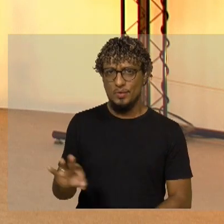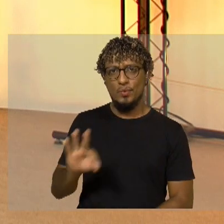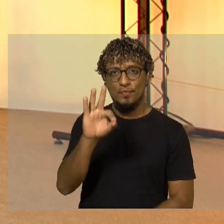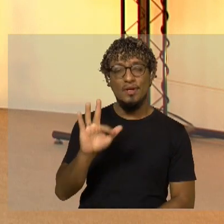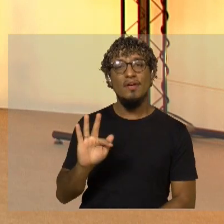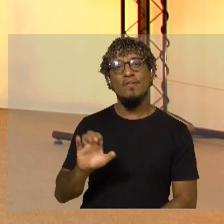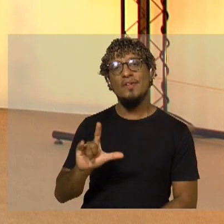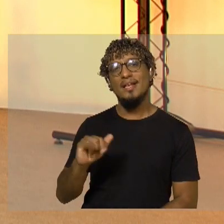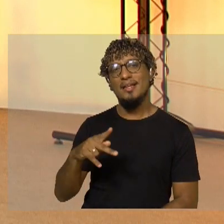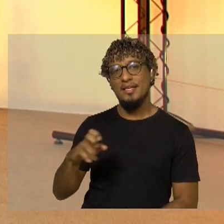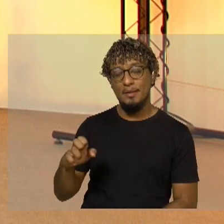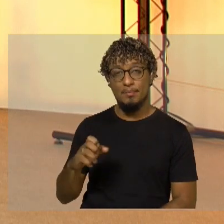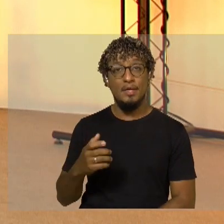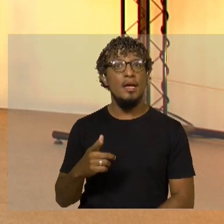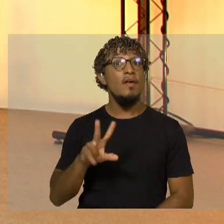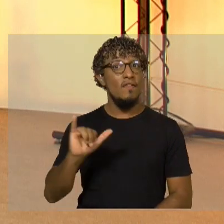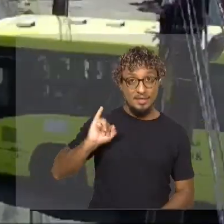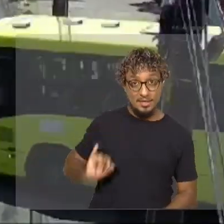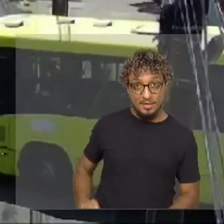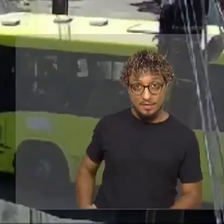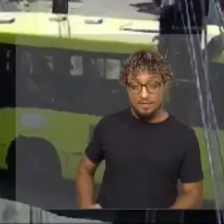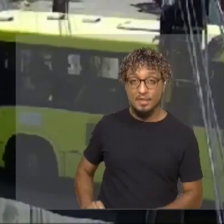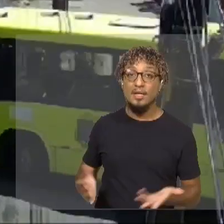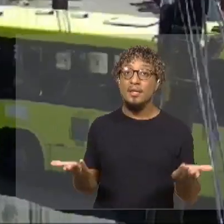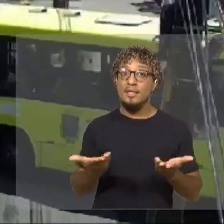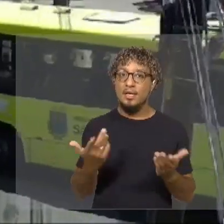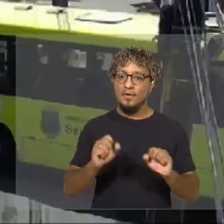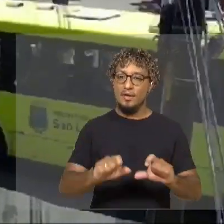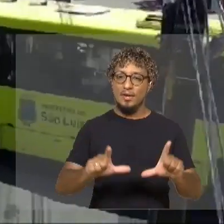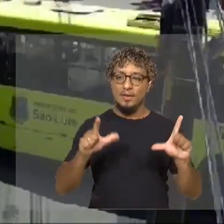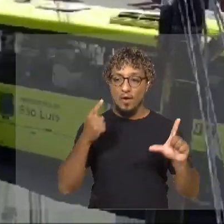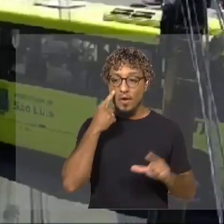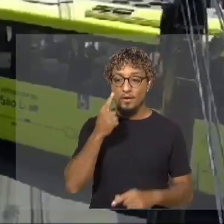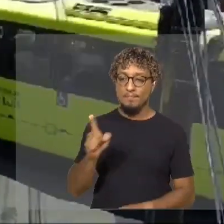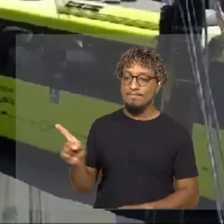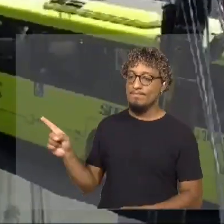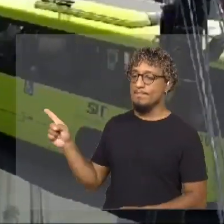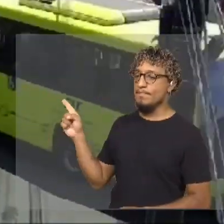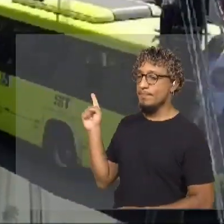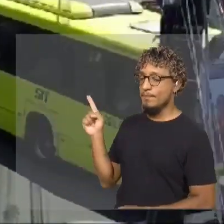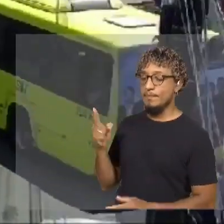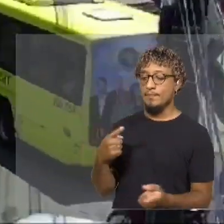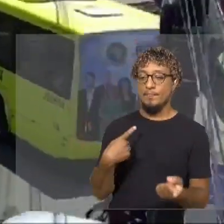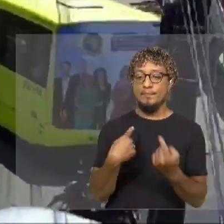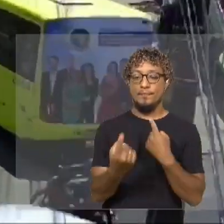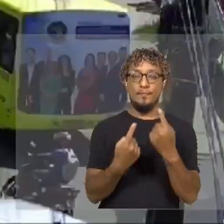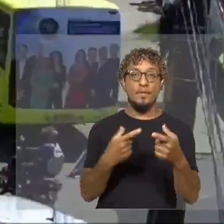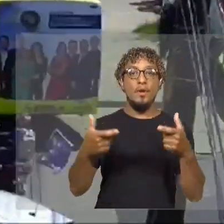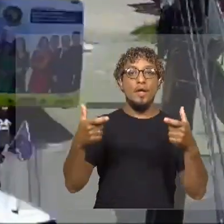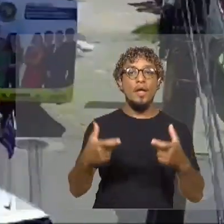Felipe de Holanda. Nós vamos para o intervalo, mas antes vamos ver imagens do trânsito de São Luís.